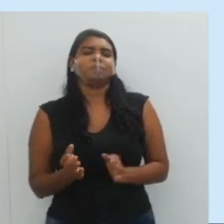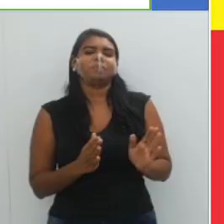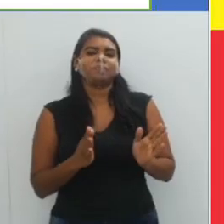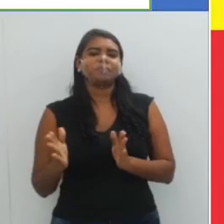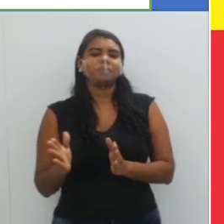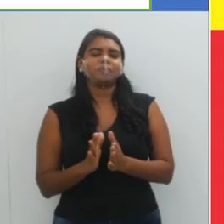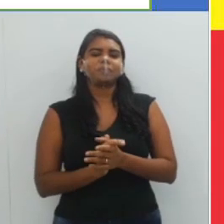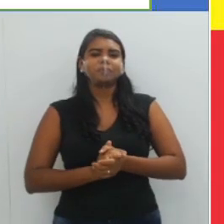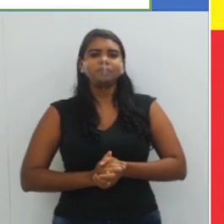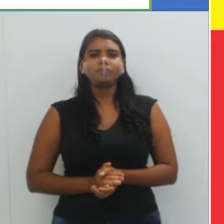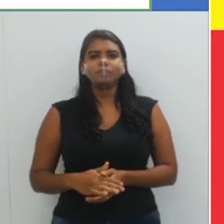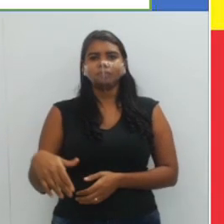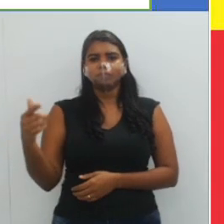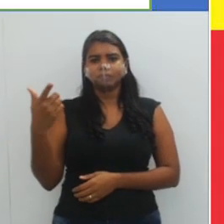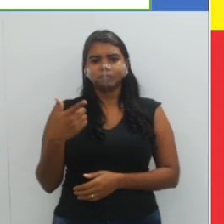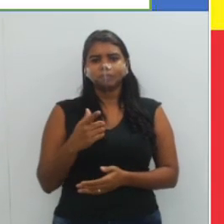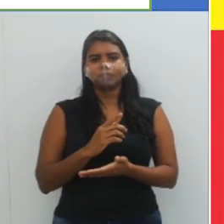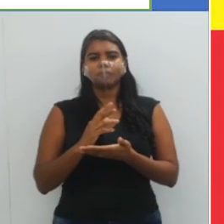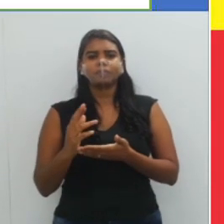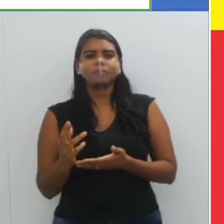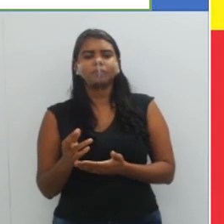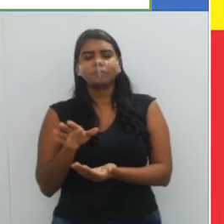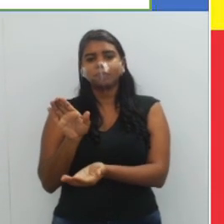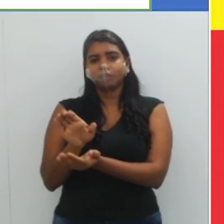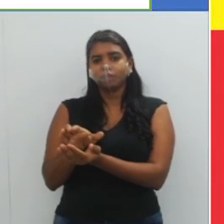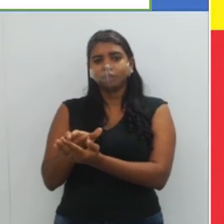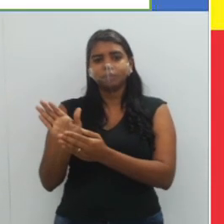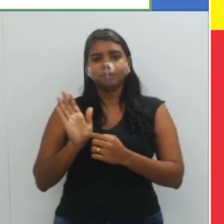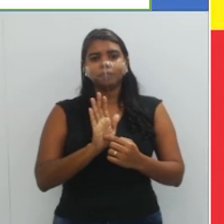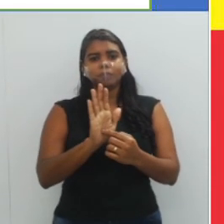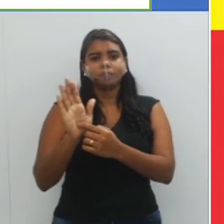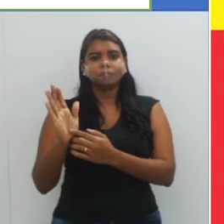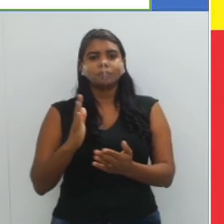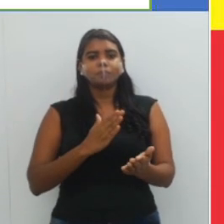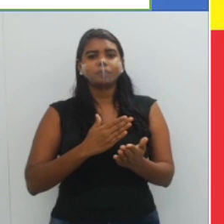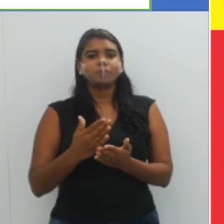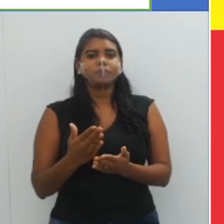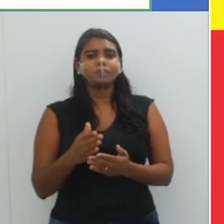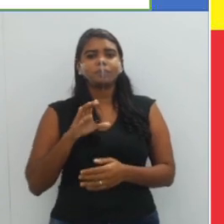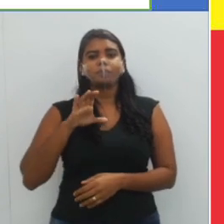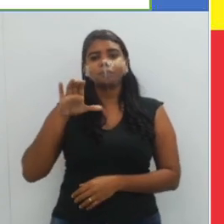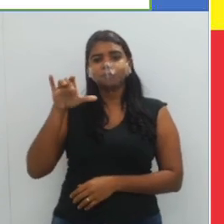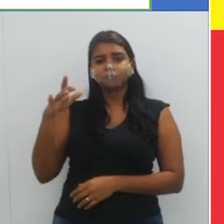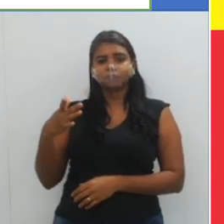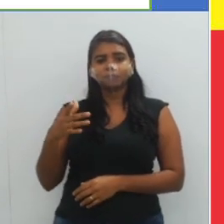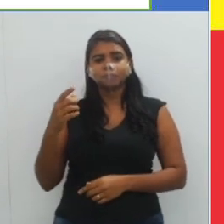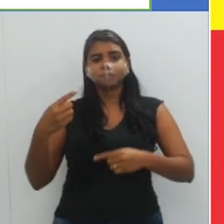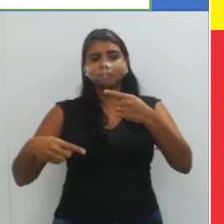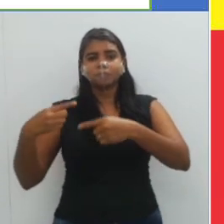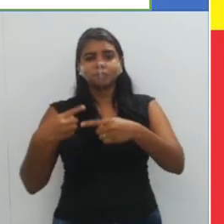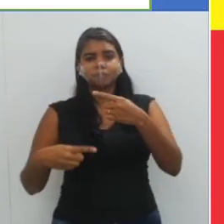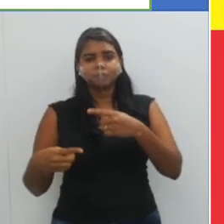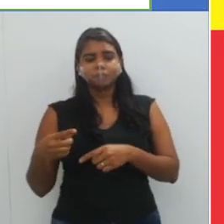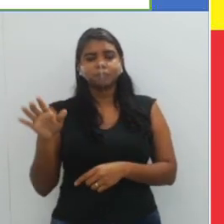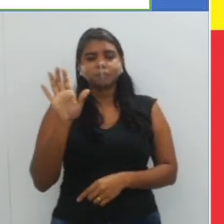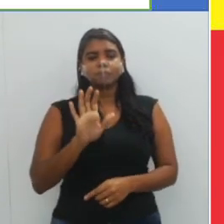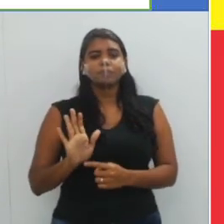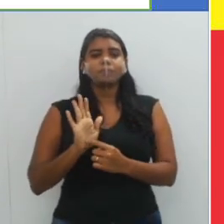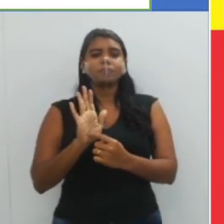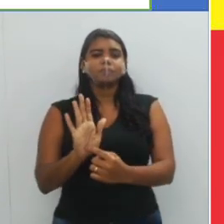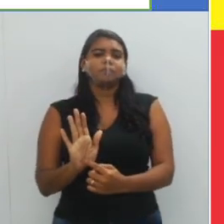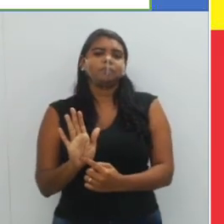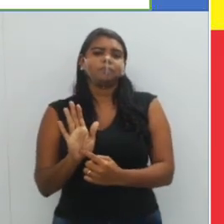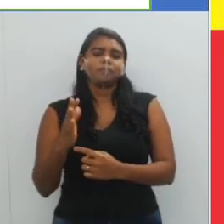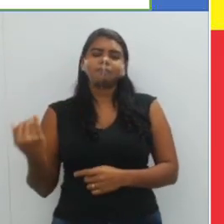componente. Segundo o currículo de Pernambuco, os princípios éticos, políticos e estéticos são